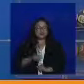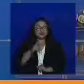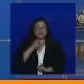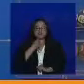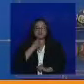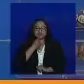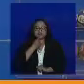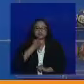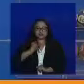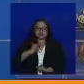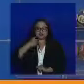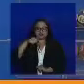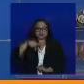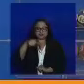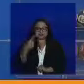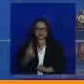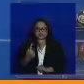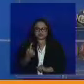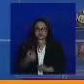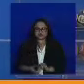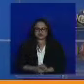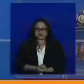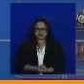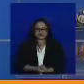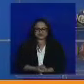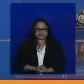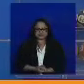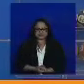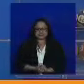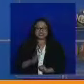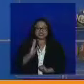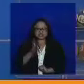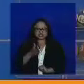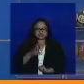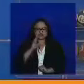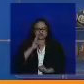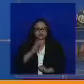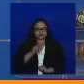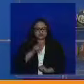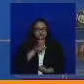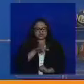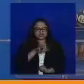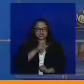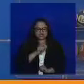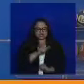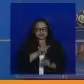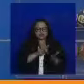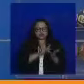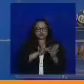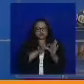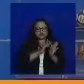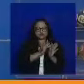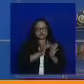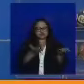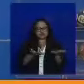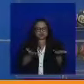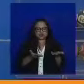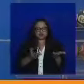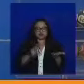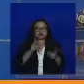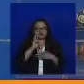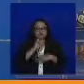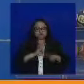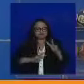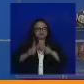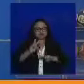vermelha, número 71. Vermelha, 71. Já acompanhamos os sorteios da Quina, da Loto Fácil. Agora você